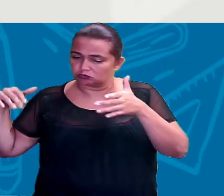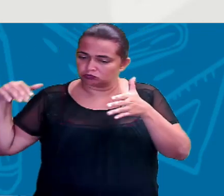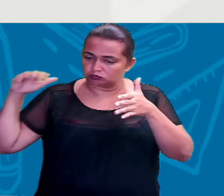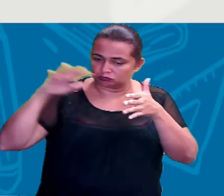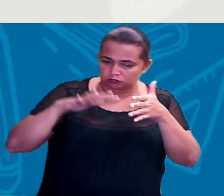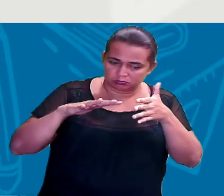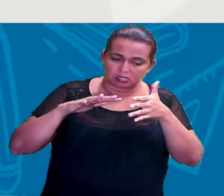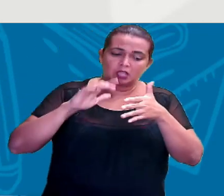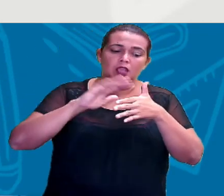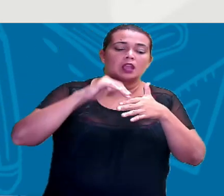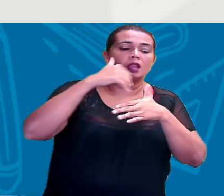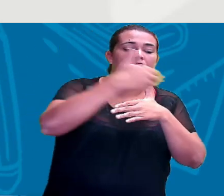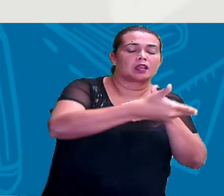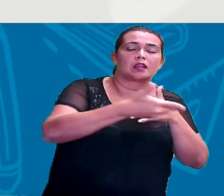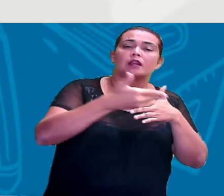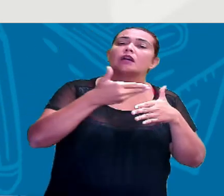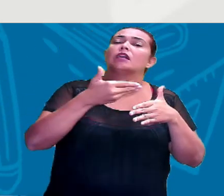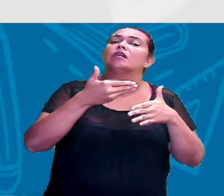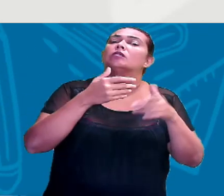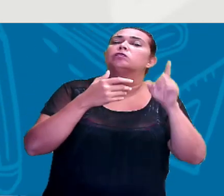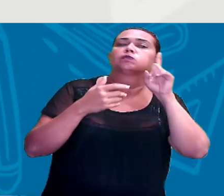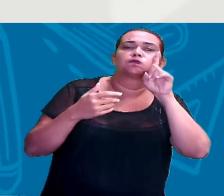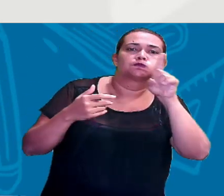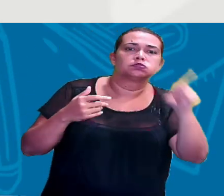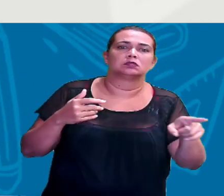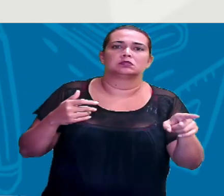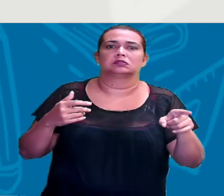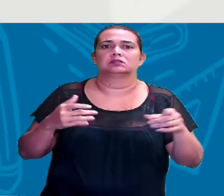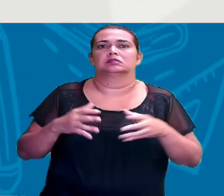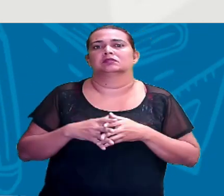provocando grandes reações, né, do governo